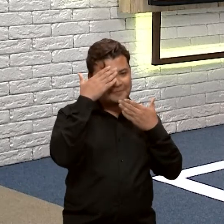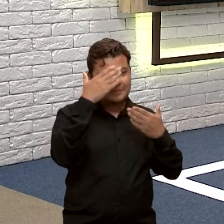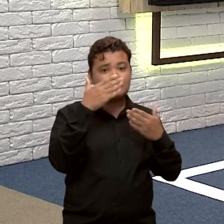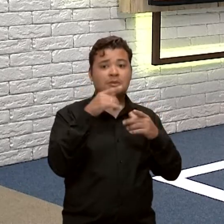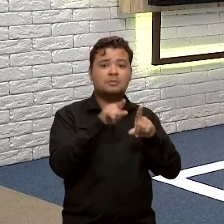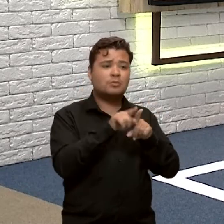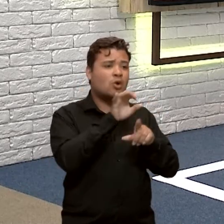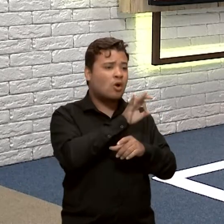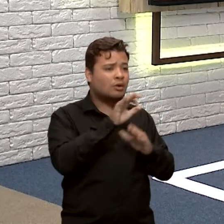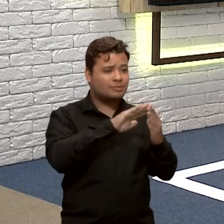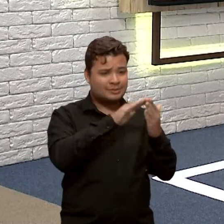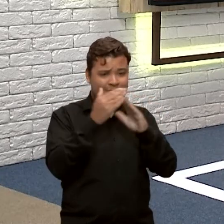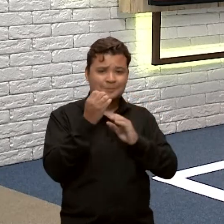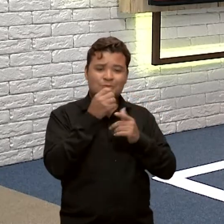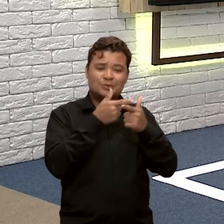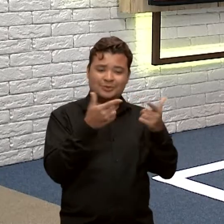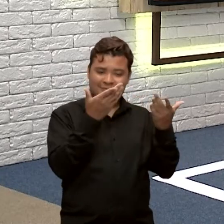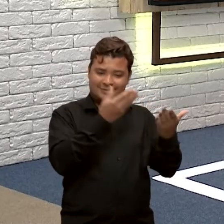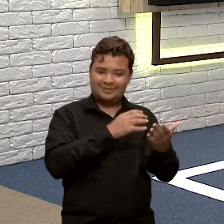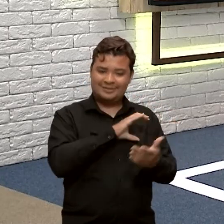Canadá.